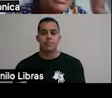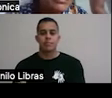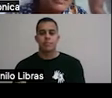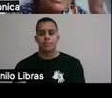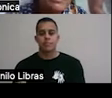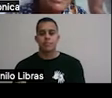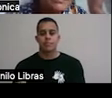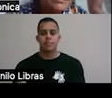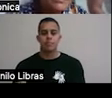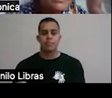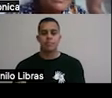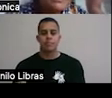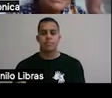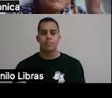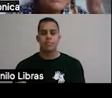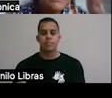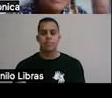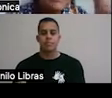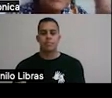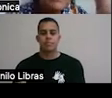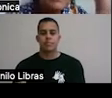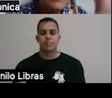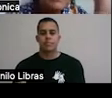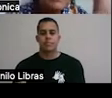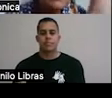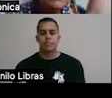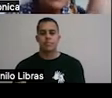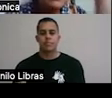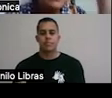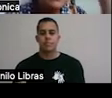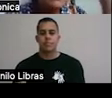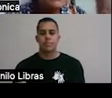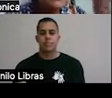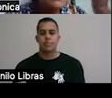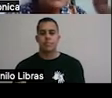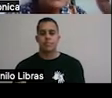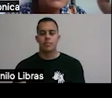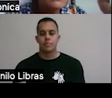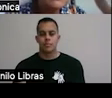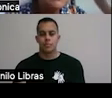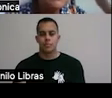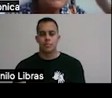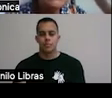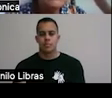início do vídeo? Não, você passou os slides. Espera.